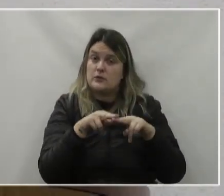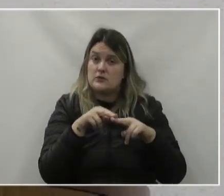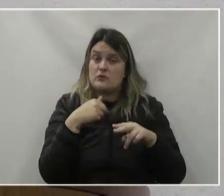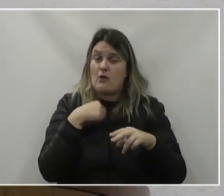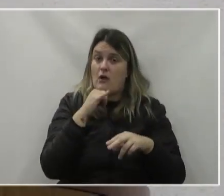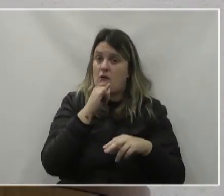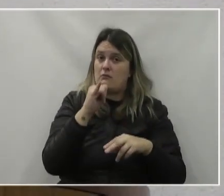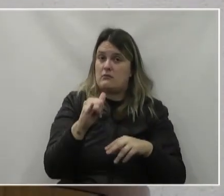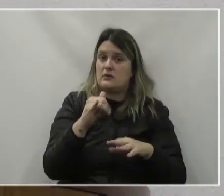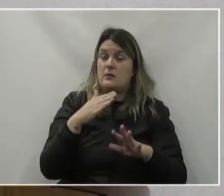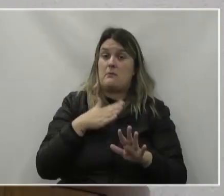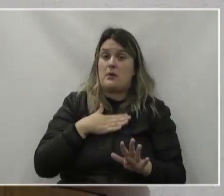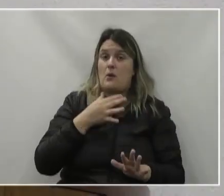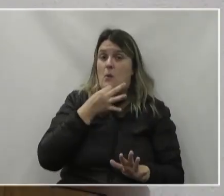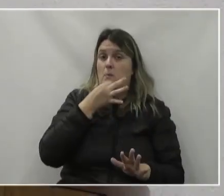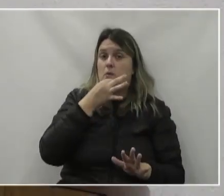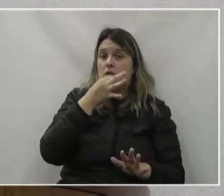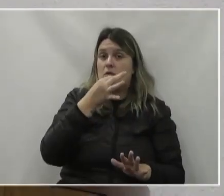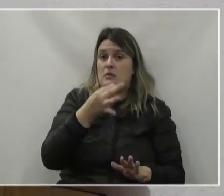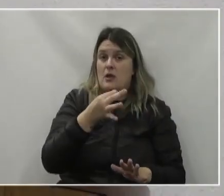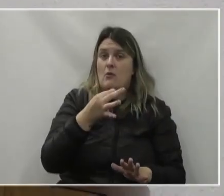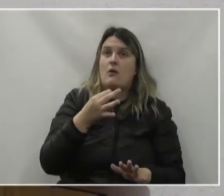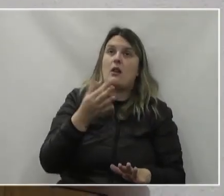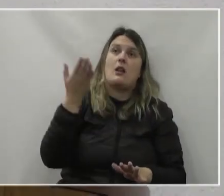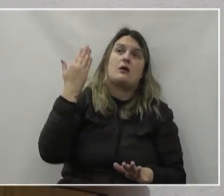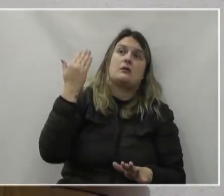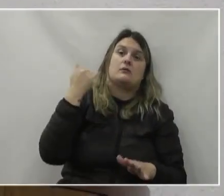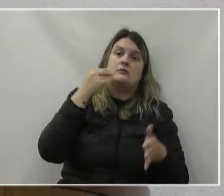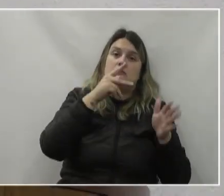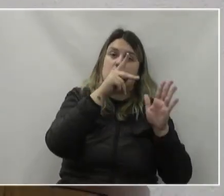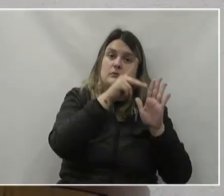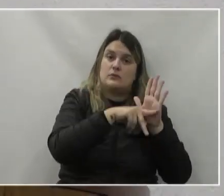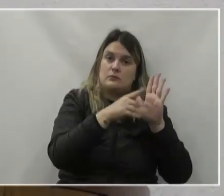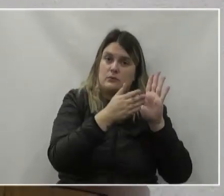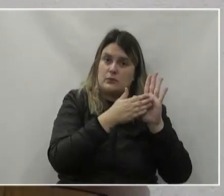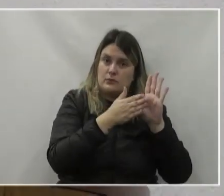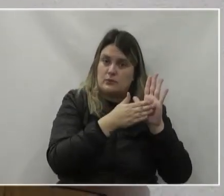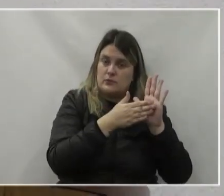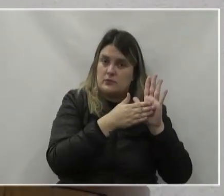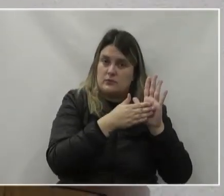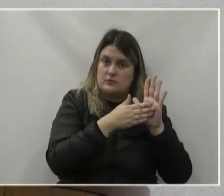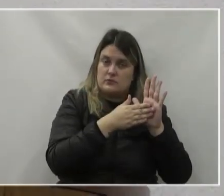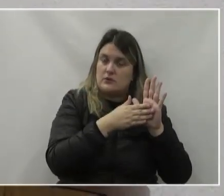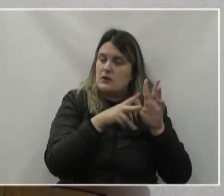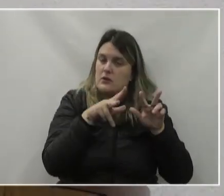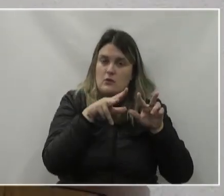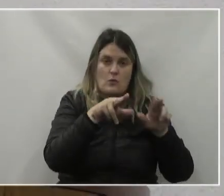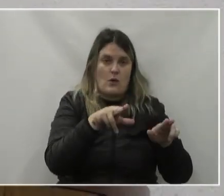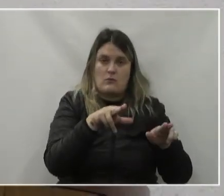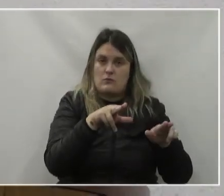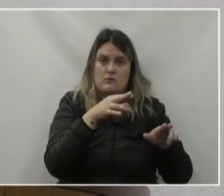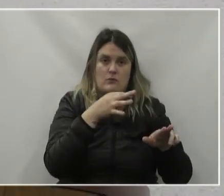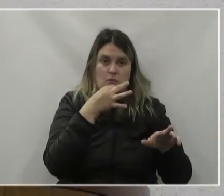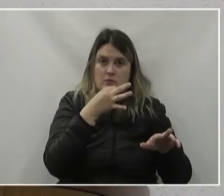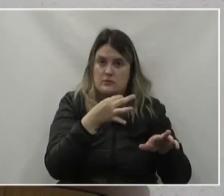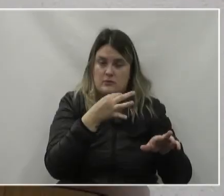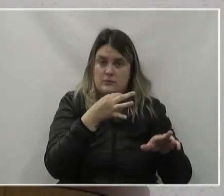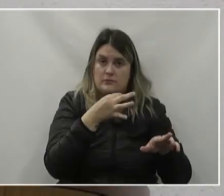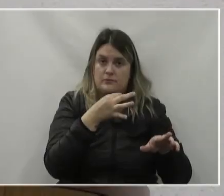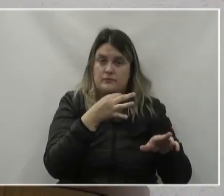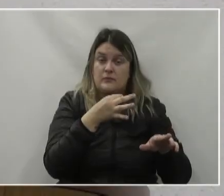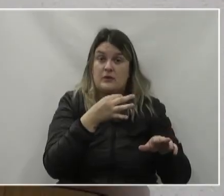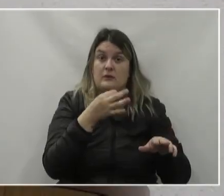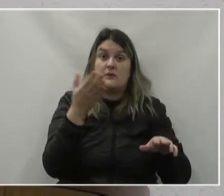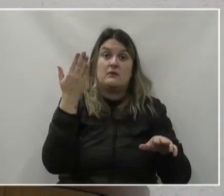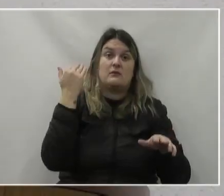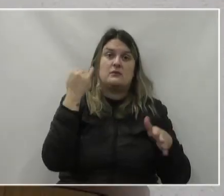que a minha opinião em relação àquele projeto, aquela proposta anterior, ela continua válida. Naquela condição que